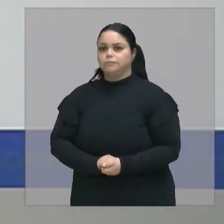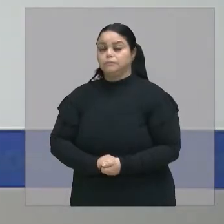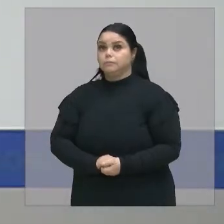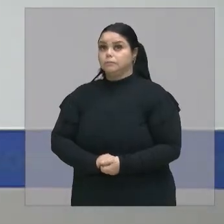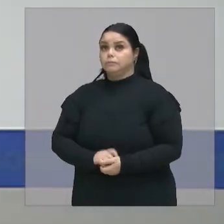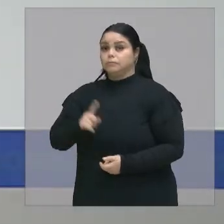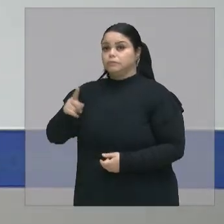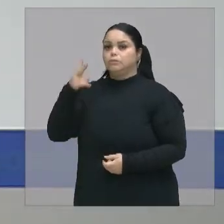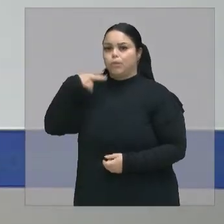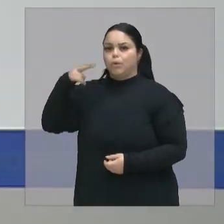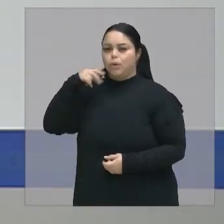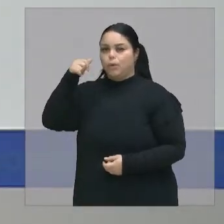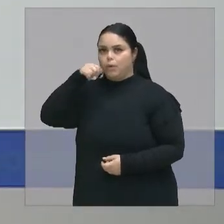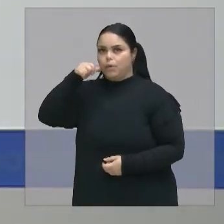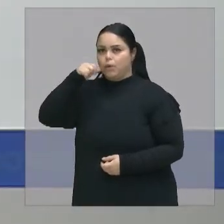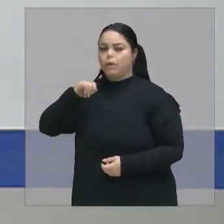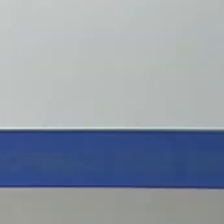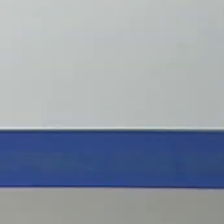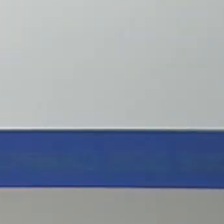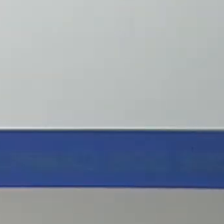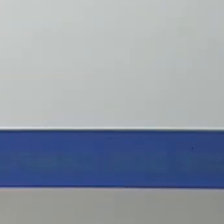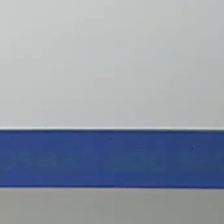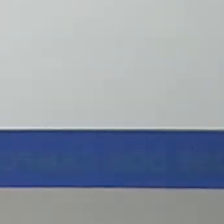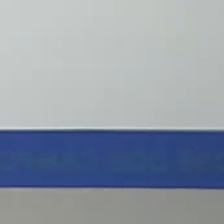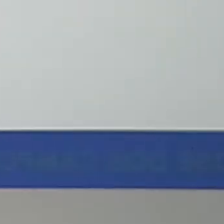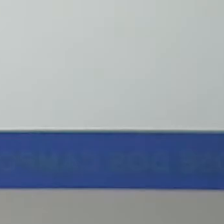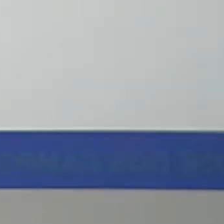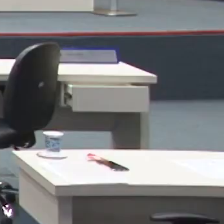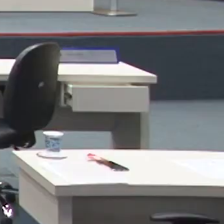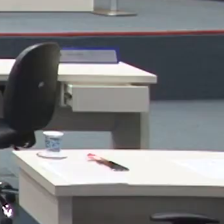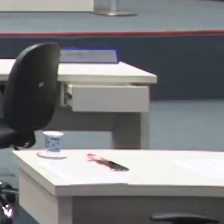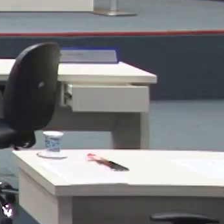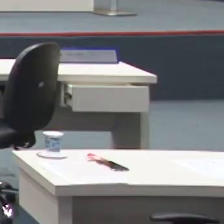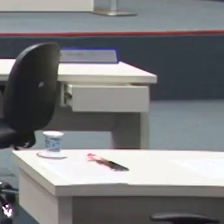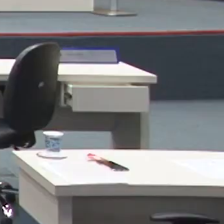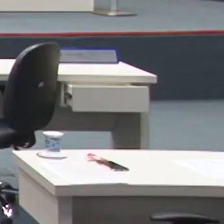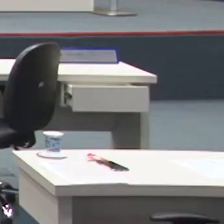Próxima vereadora Juliana Fraga, com tempo de 10 minutos.